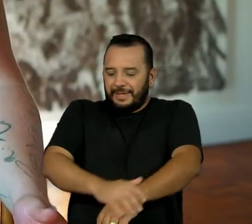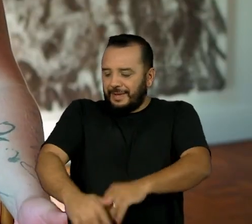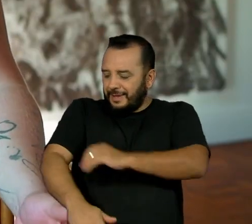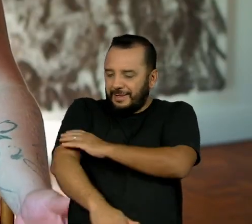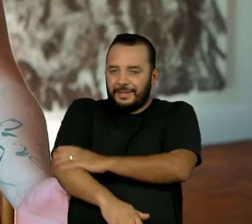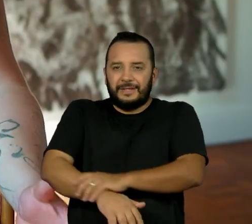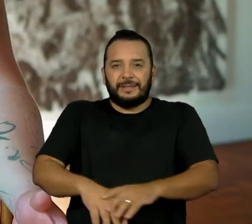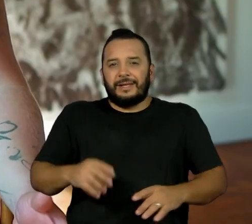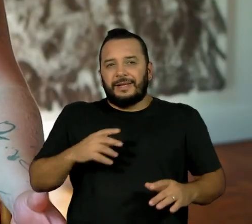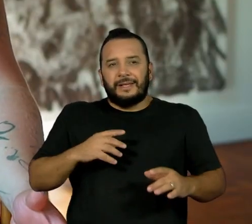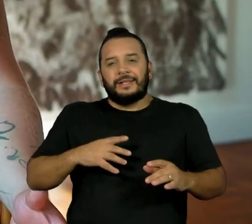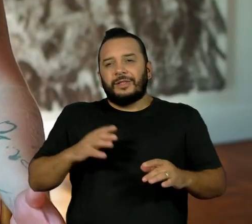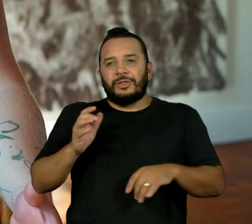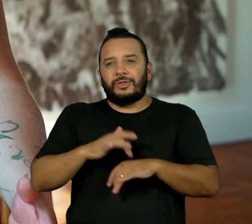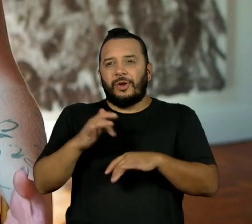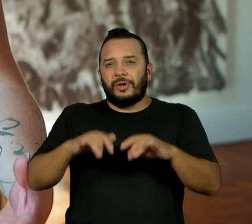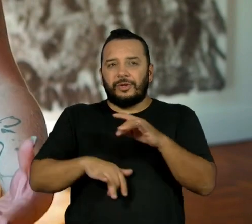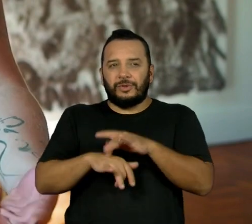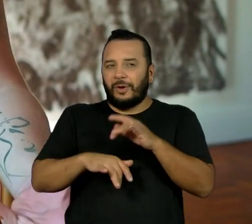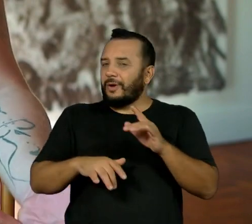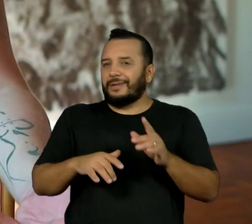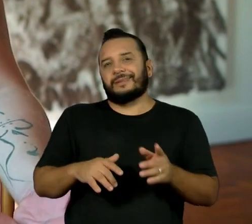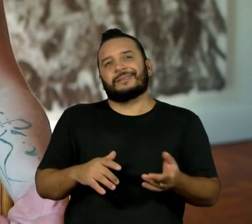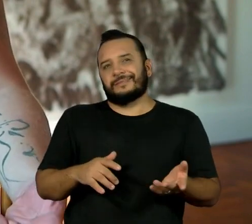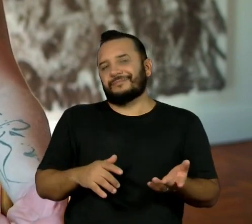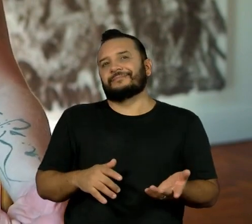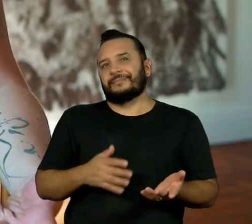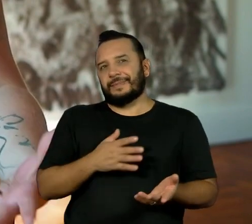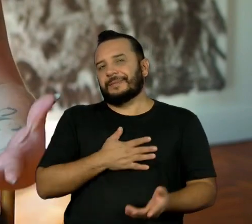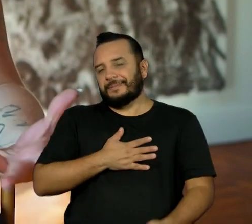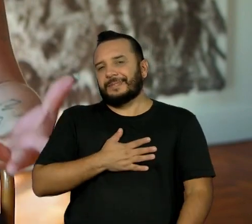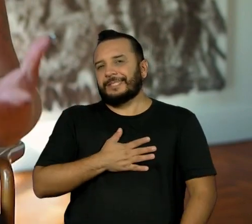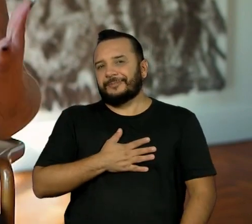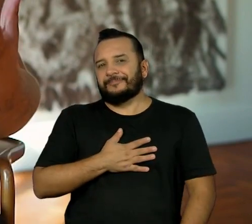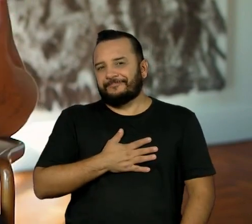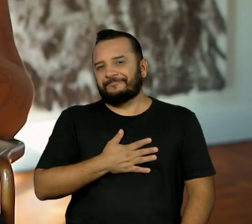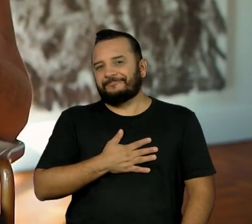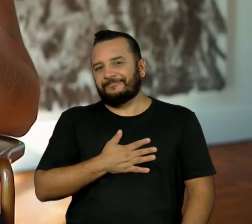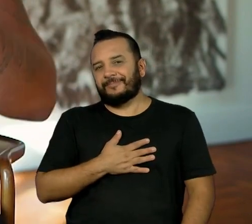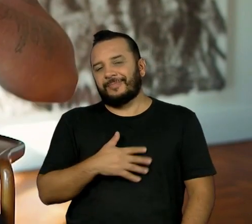tocada ao mesmo tempo. Isso é muito